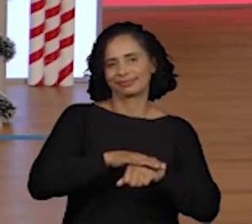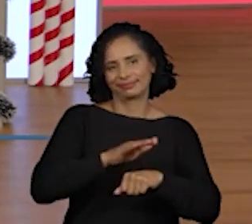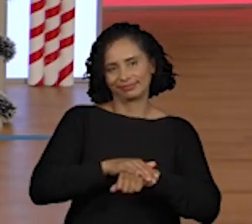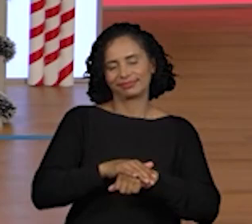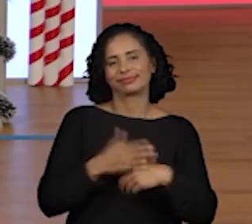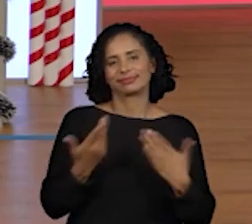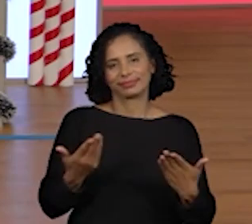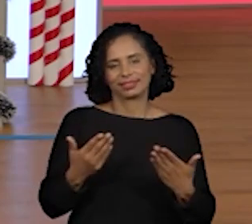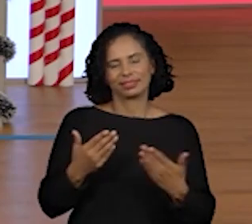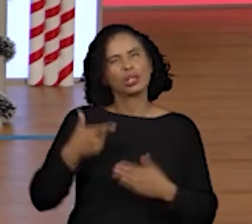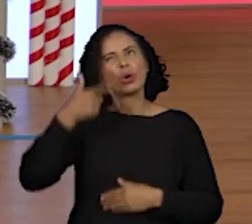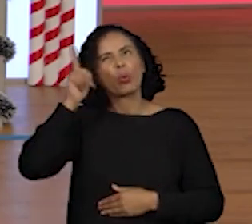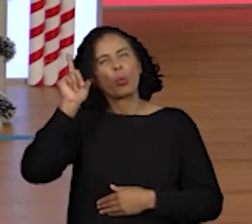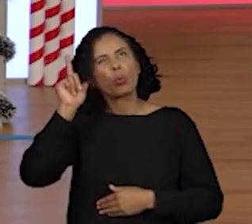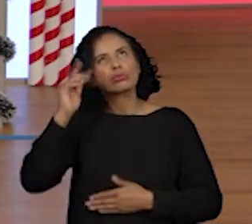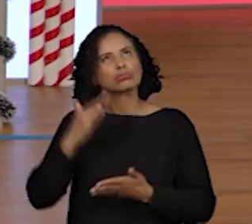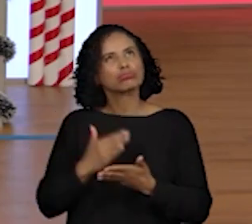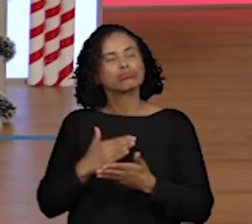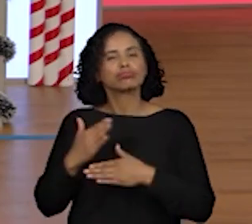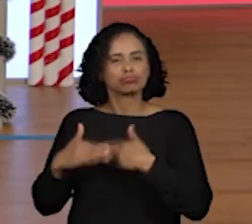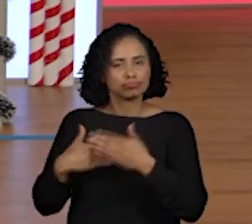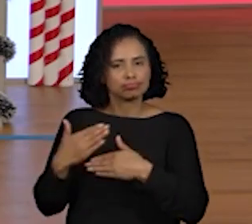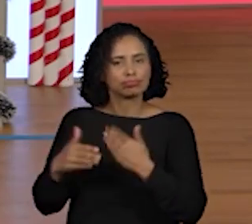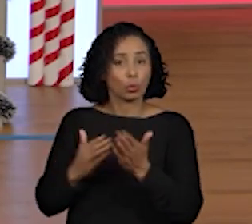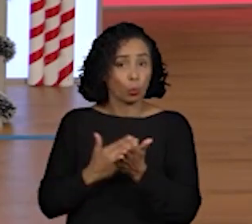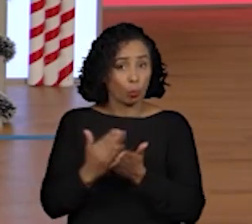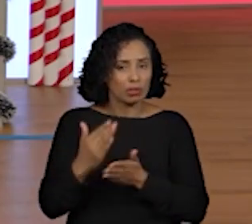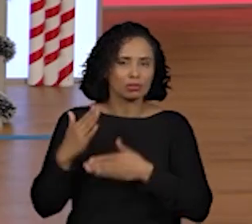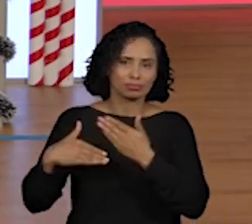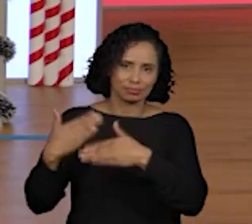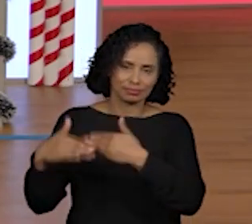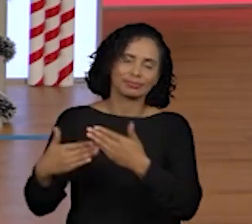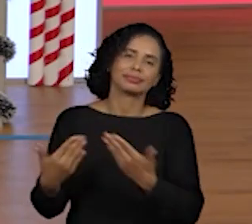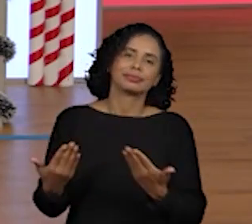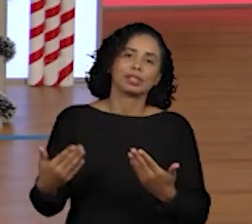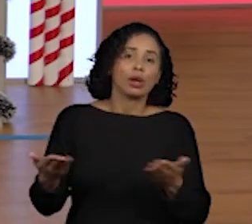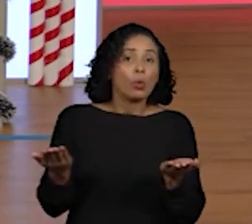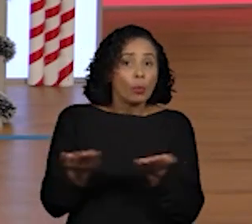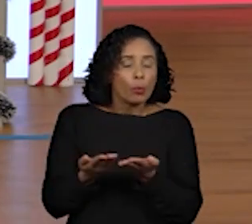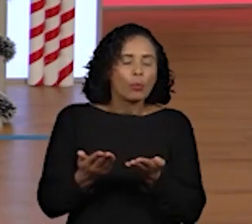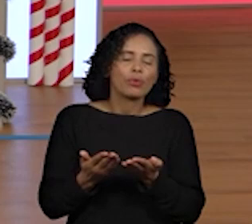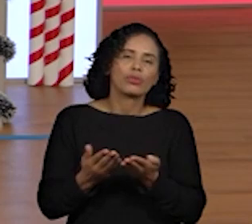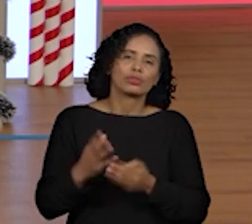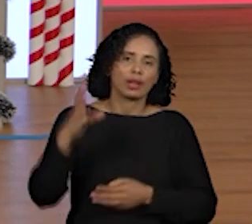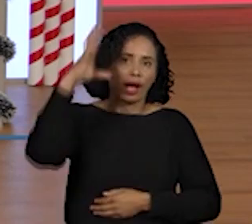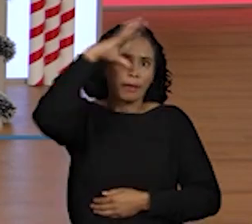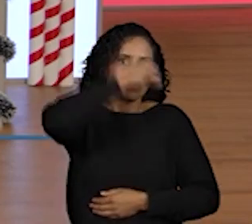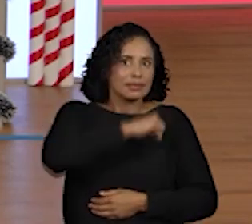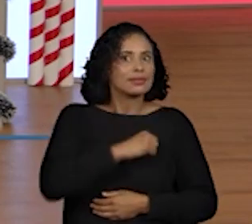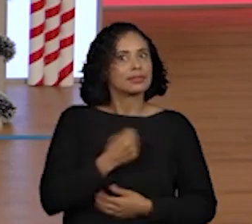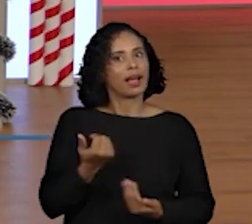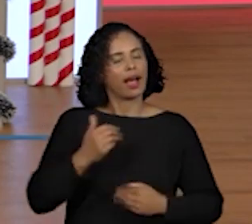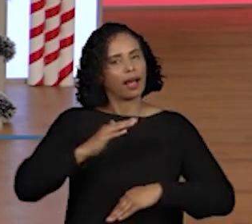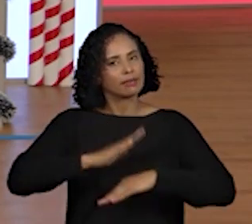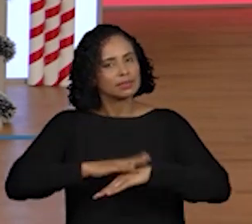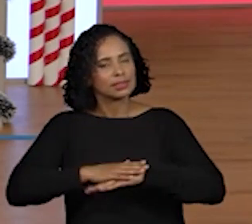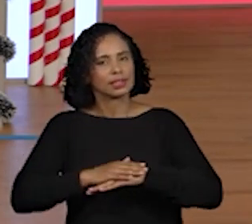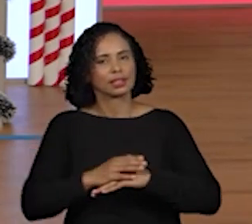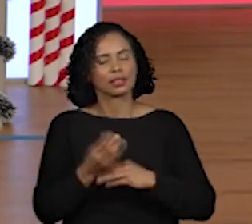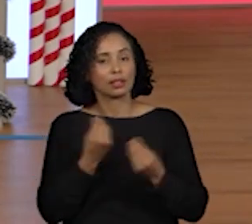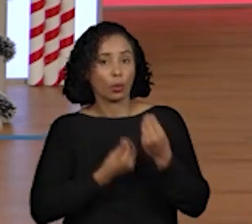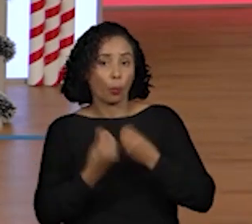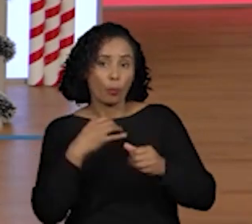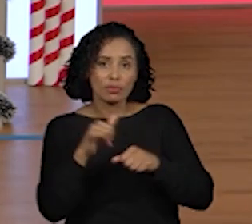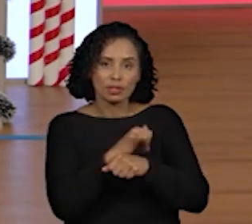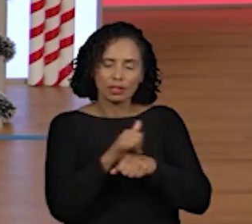iniciou ontem, a gente vai trabalhar com isso, com este aprendizado, sim, com isso que sabemos dos contos de assombração,